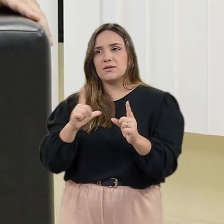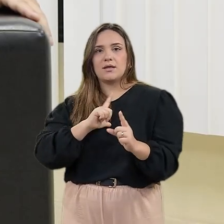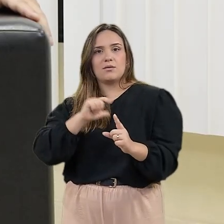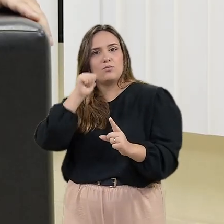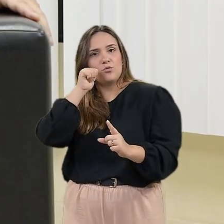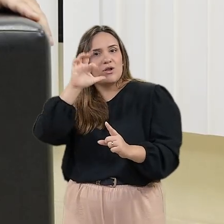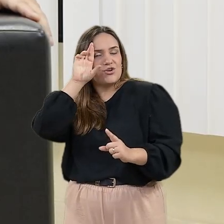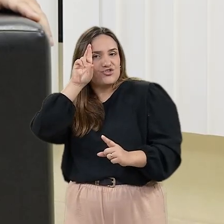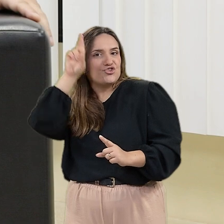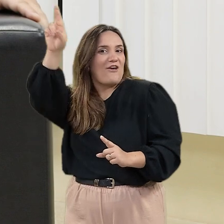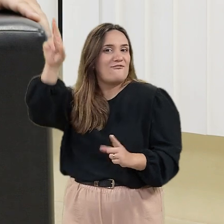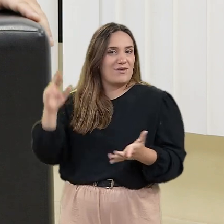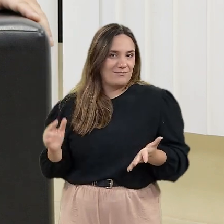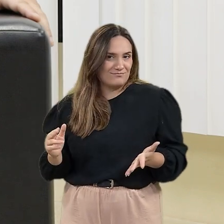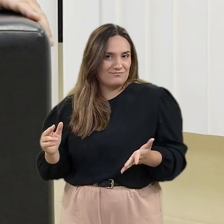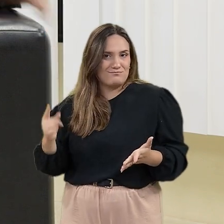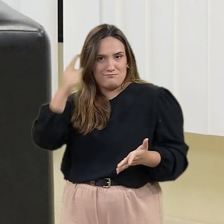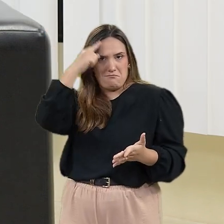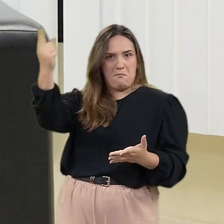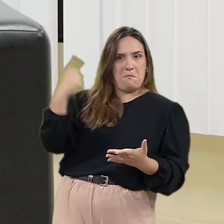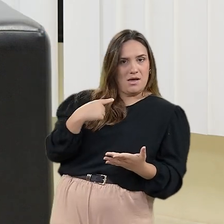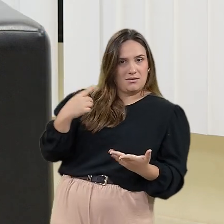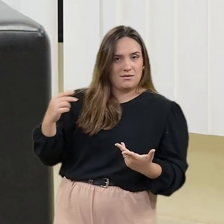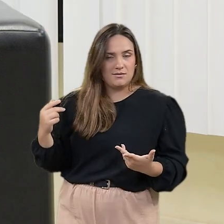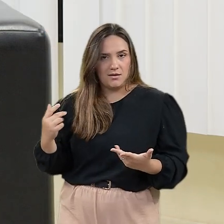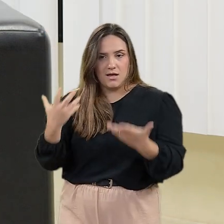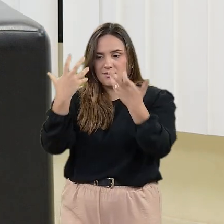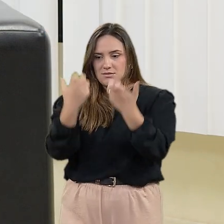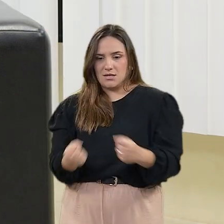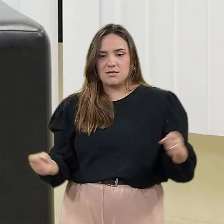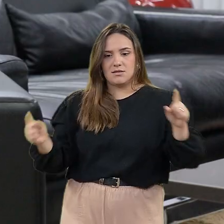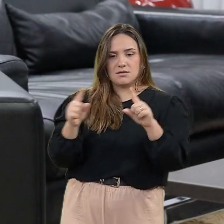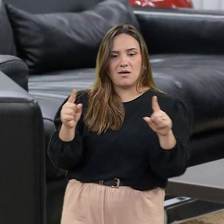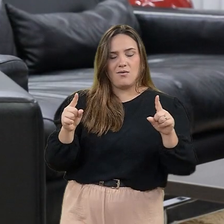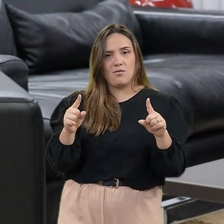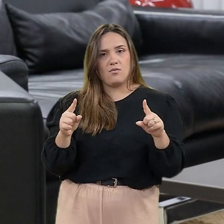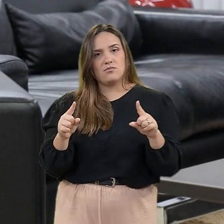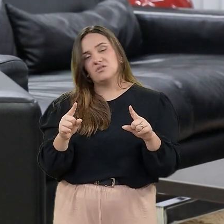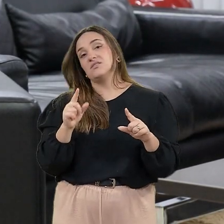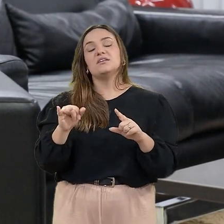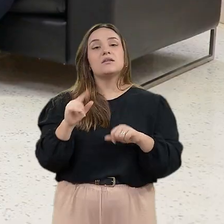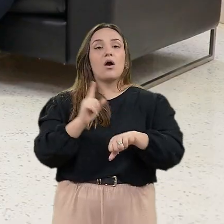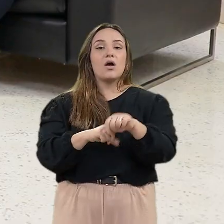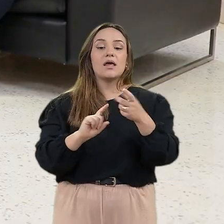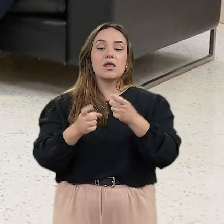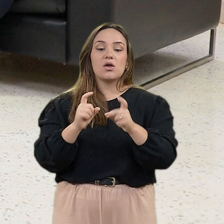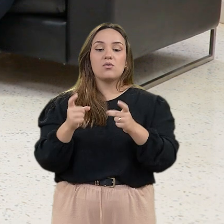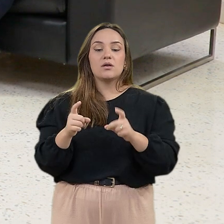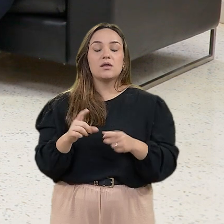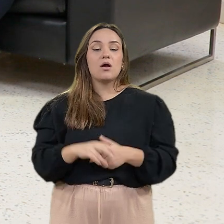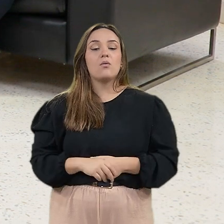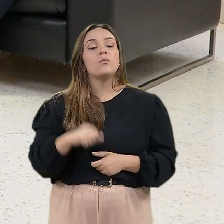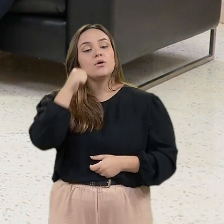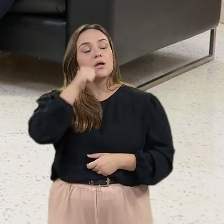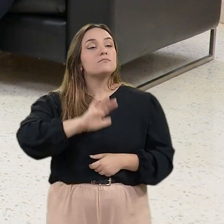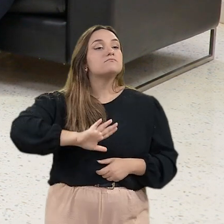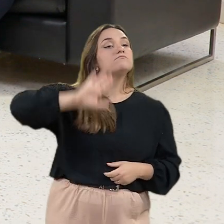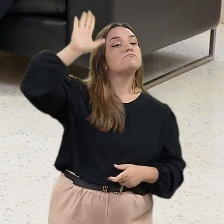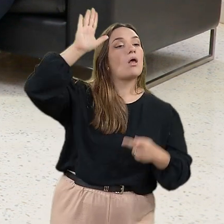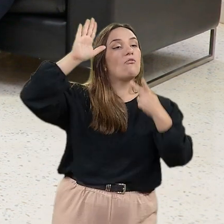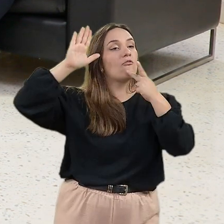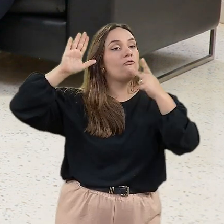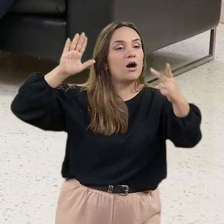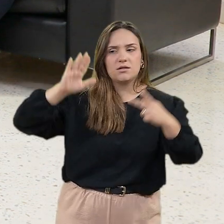uma chefe mulher, ele não aceita uma intervenção numa reunião de alguém do